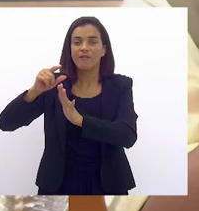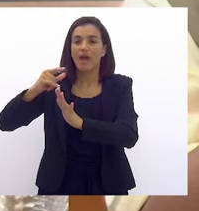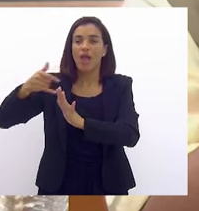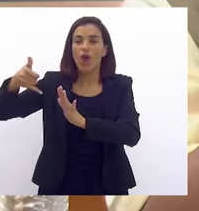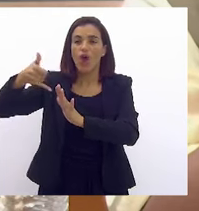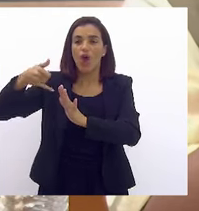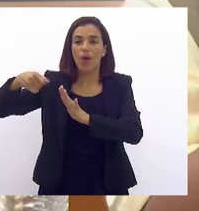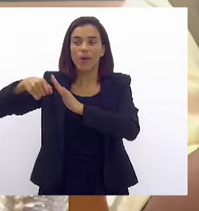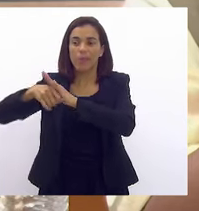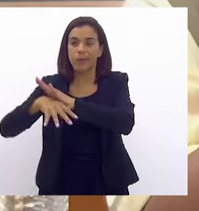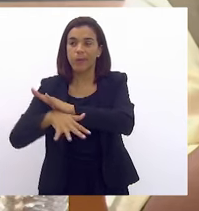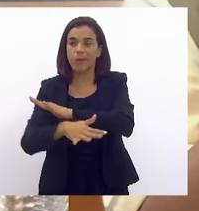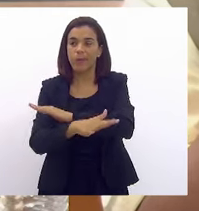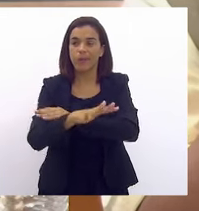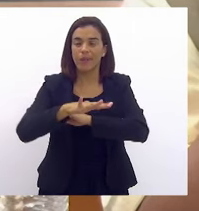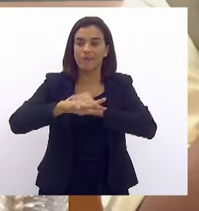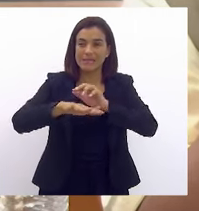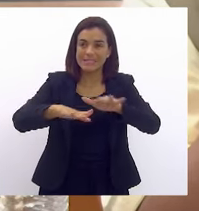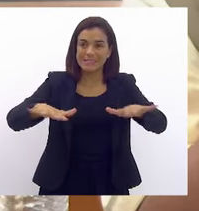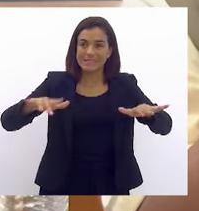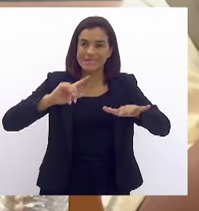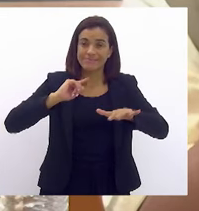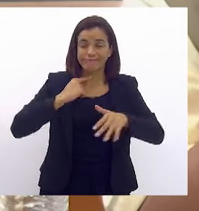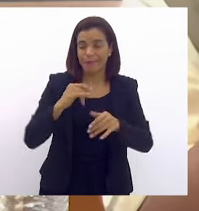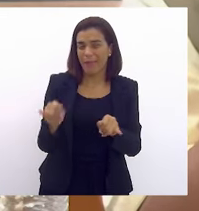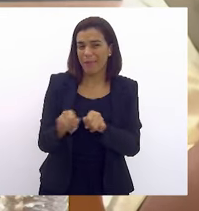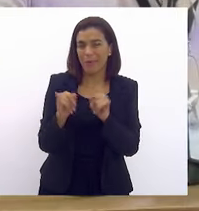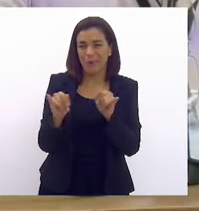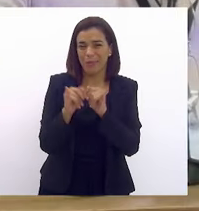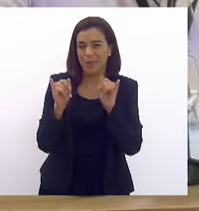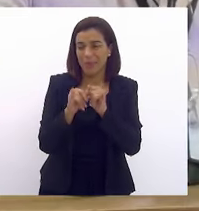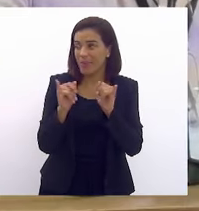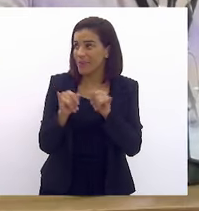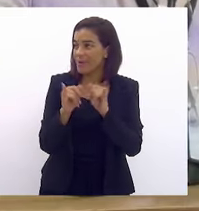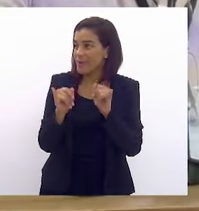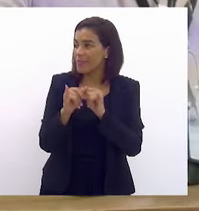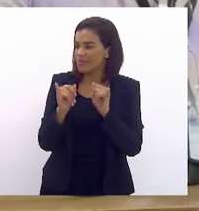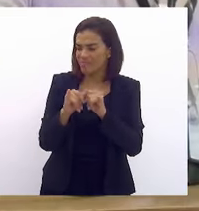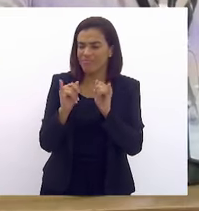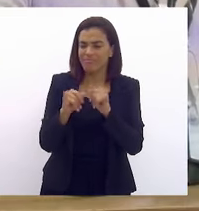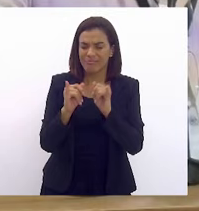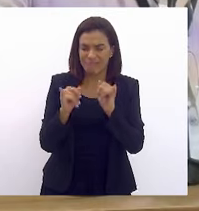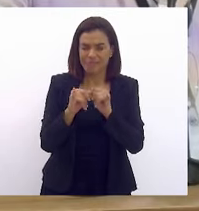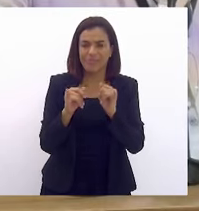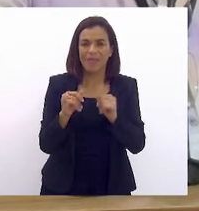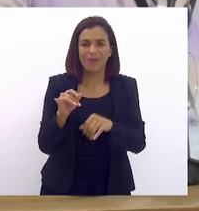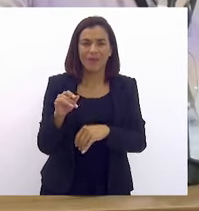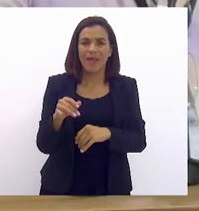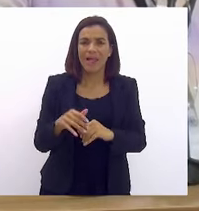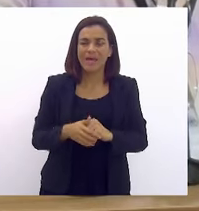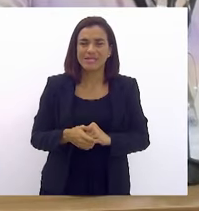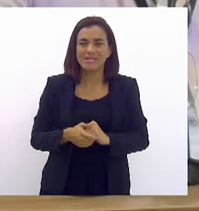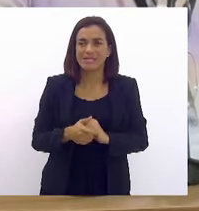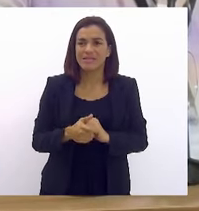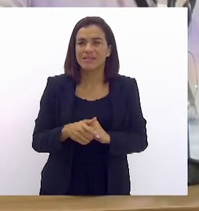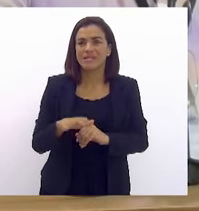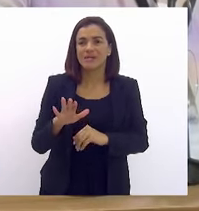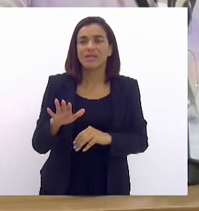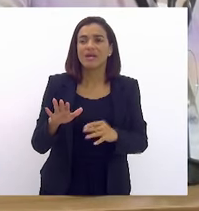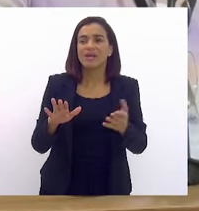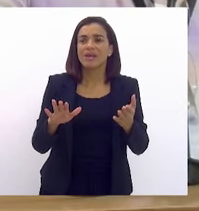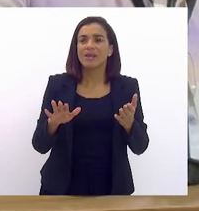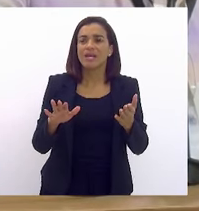meio ambiente. Aí não libera. Entendeu? Coisa boa. É igual a questão do que o INEA lá proibiu da orla de Itaipuaçu, falou